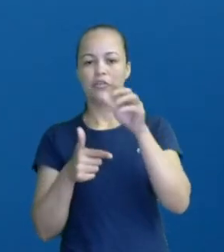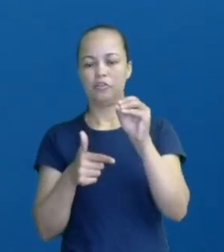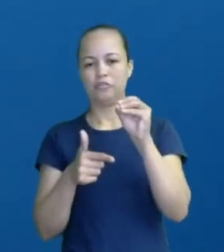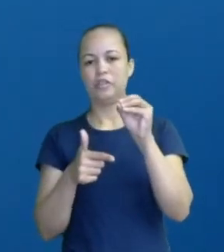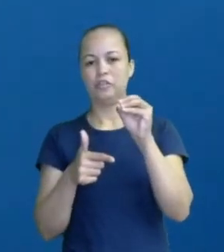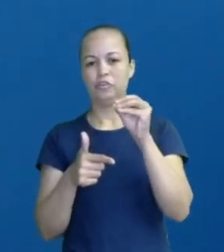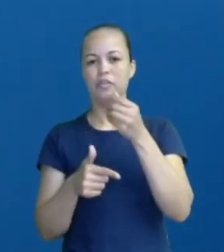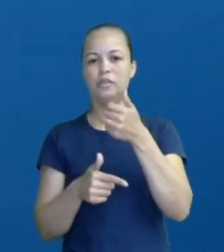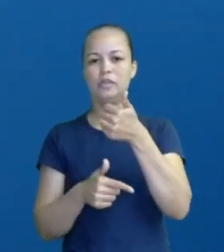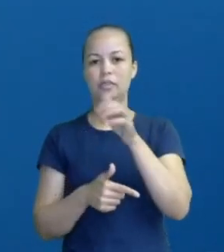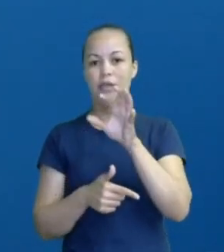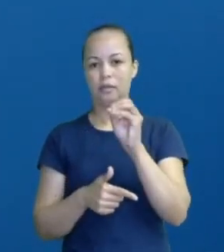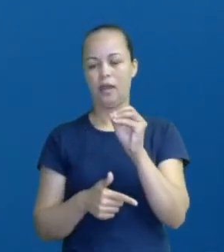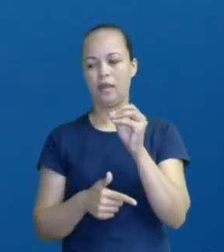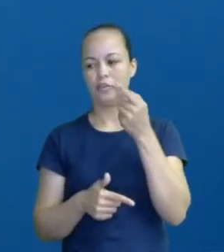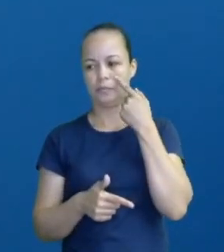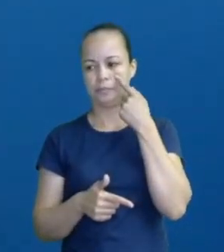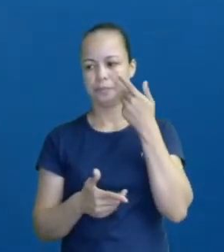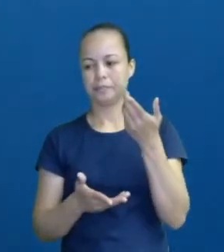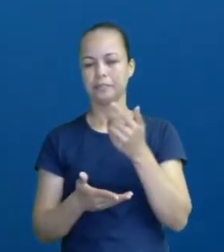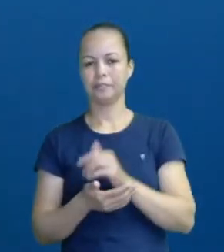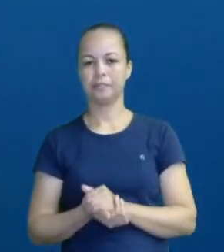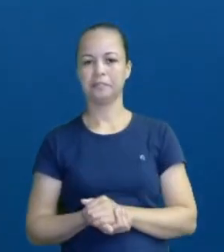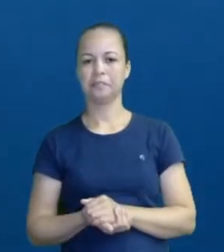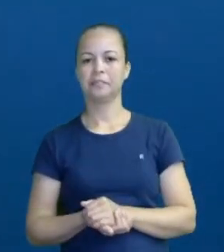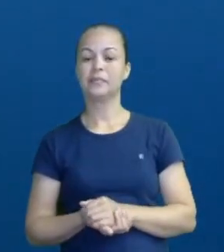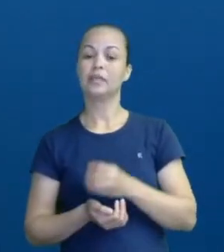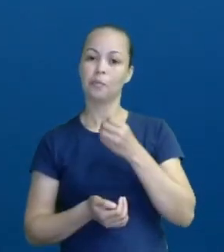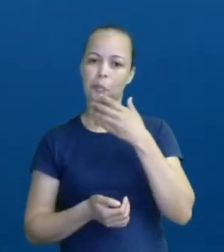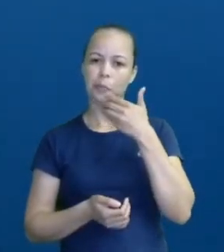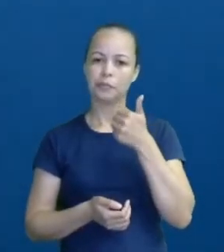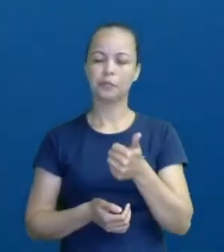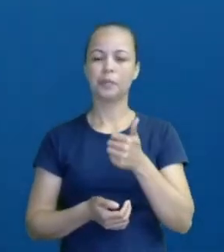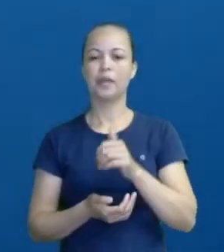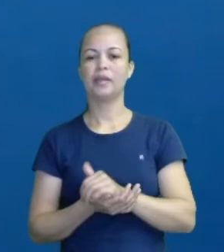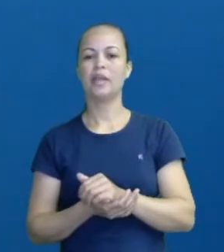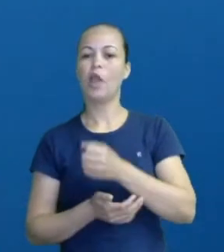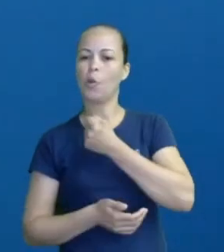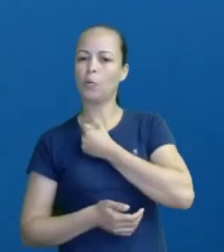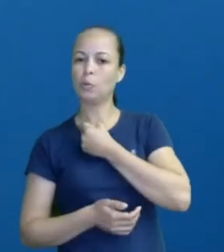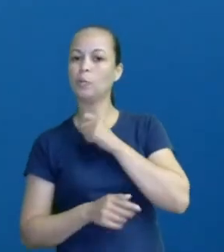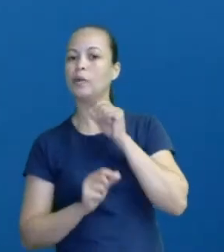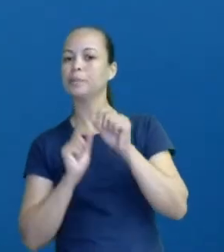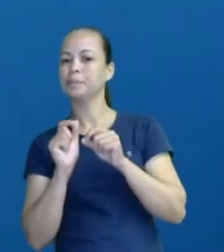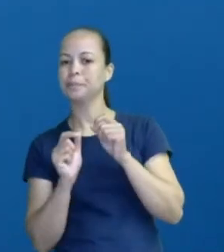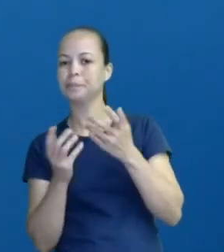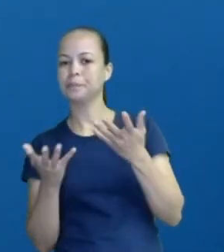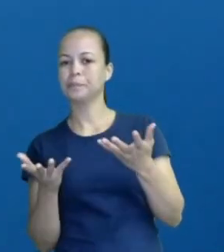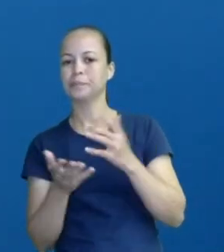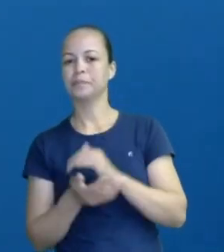e de 10? Muito bem, esse número é o número